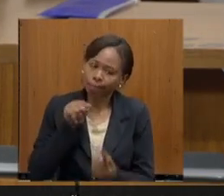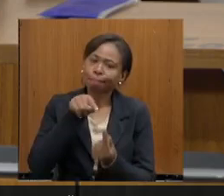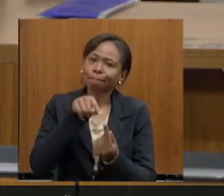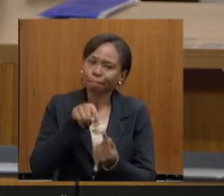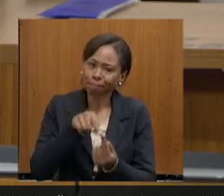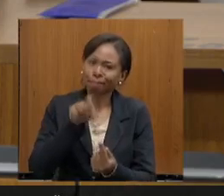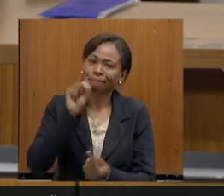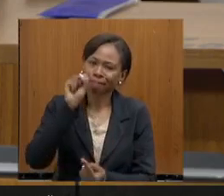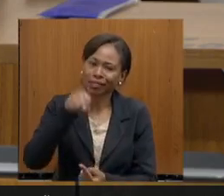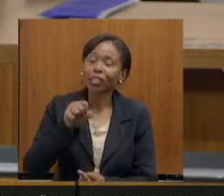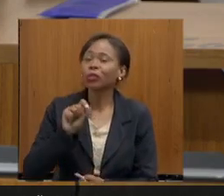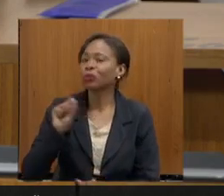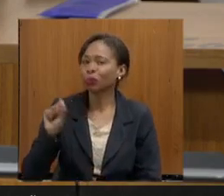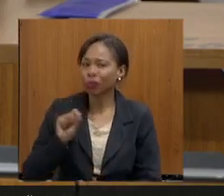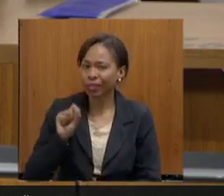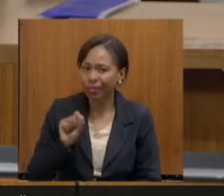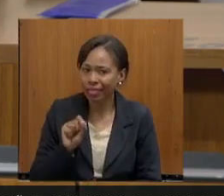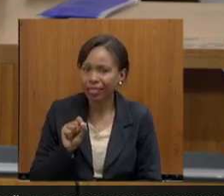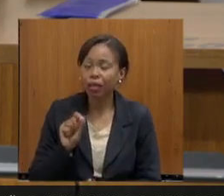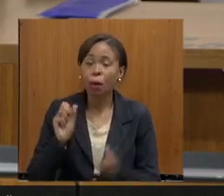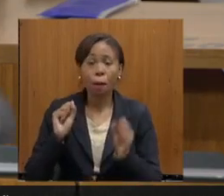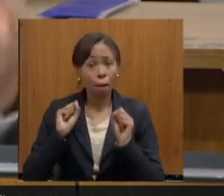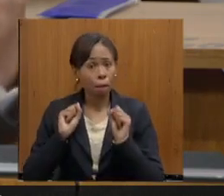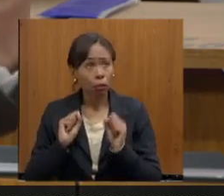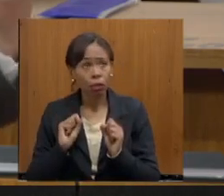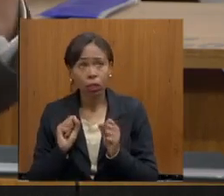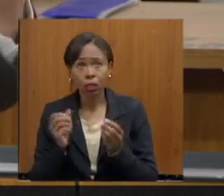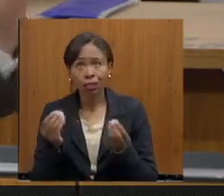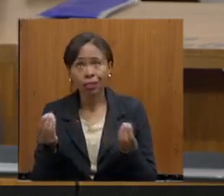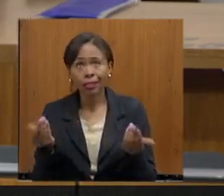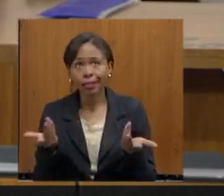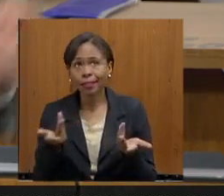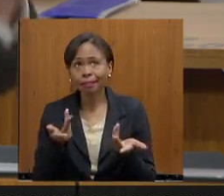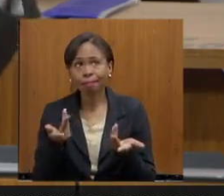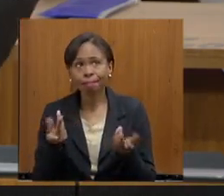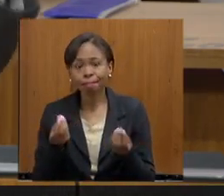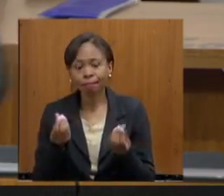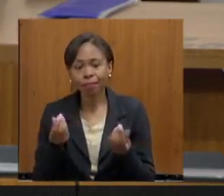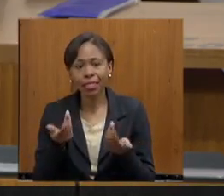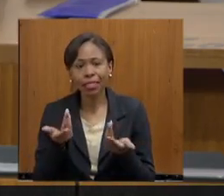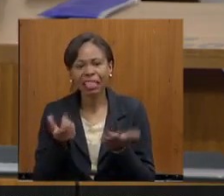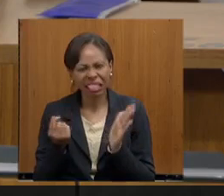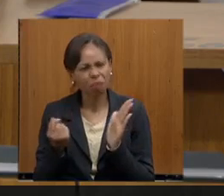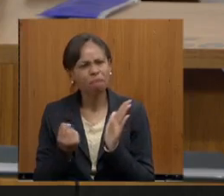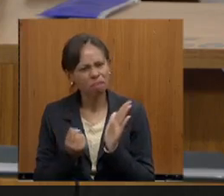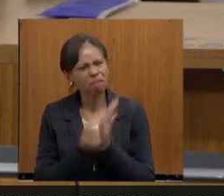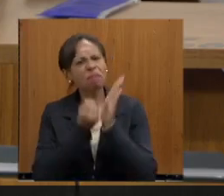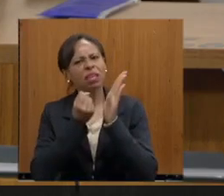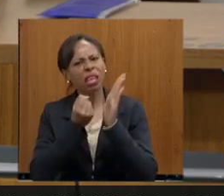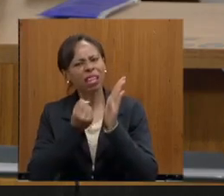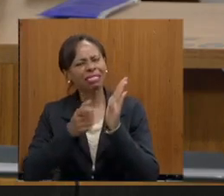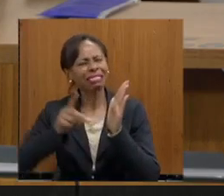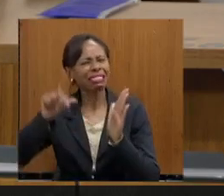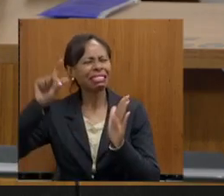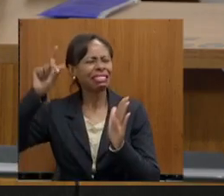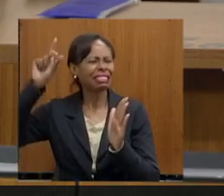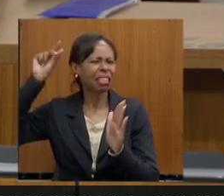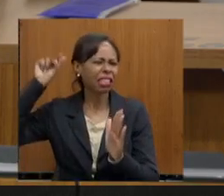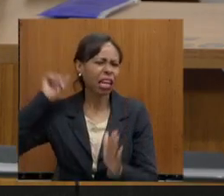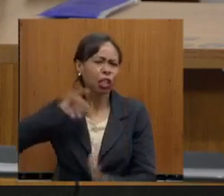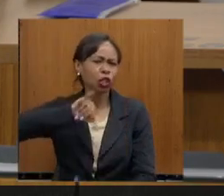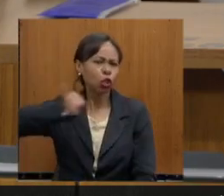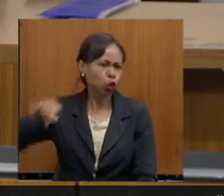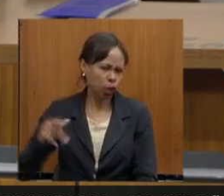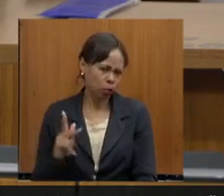é poder estar vamos dizer nesse lembrado né que vem desde o Juscelino de que a gente